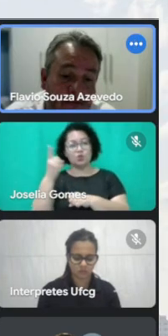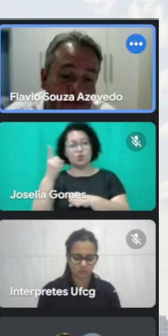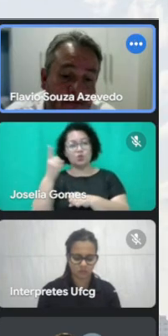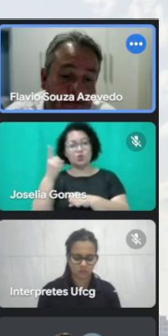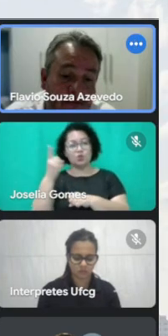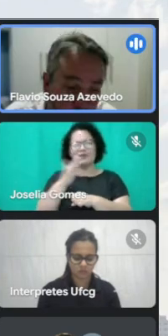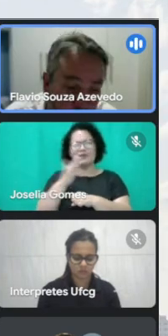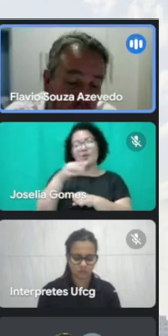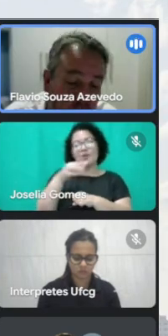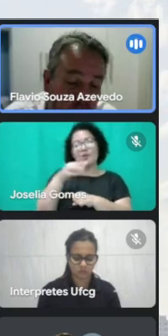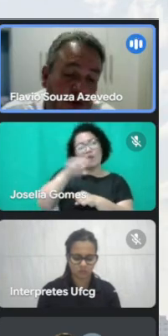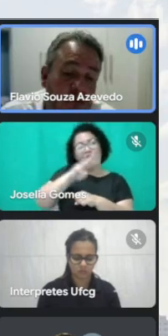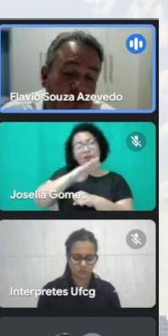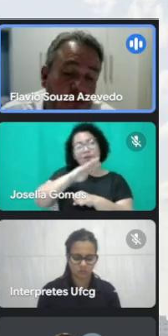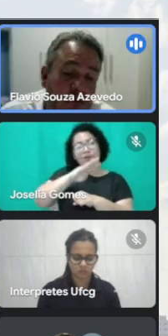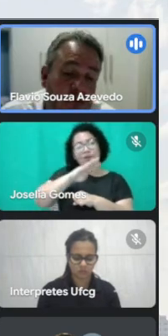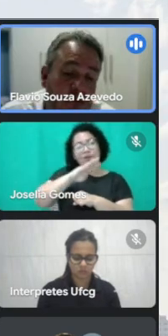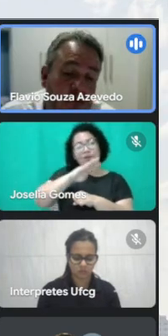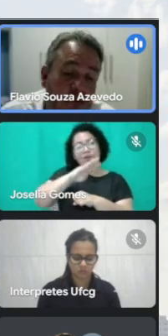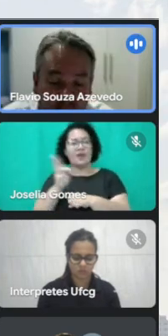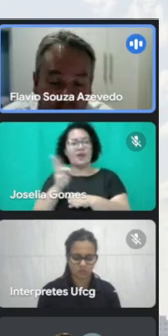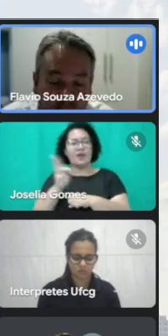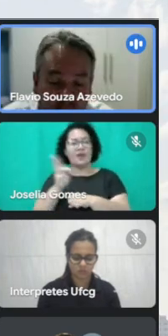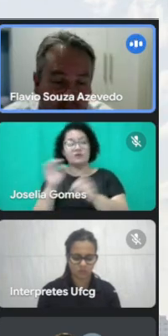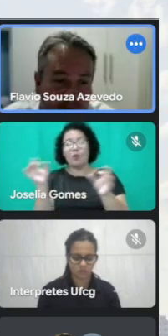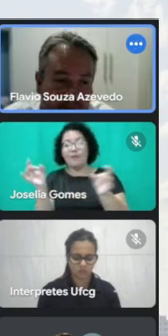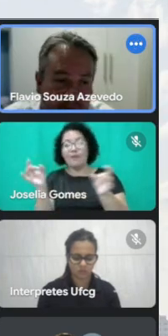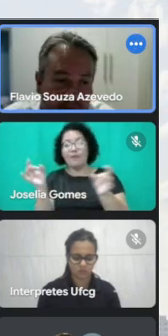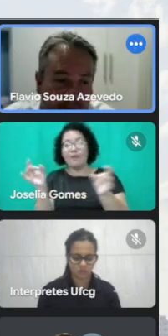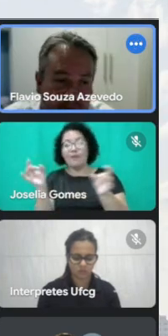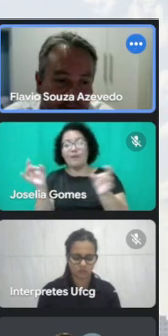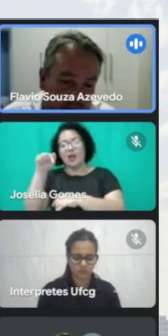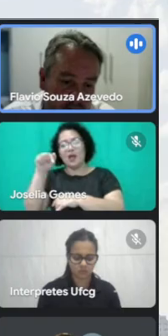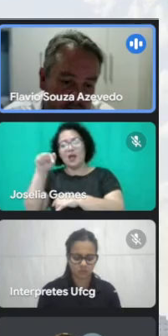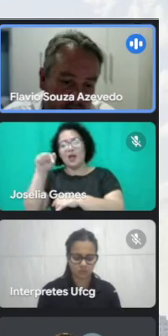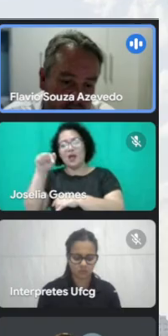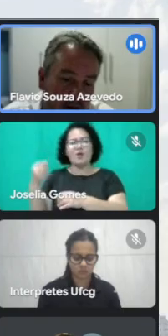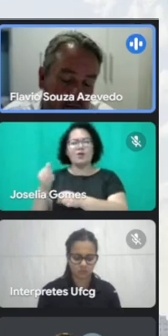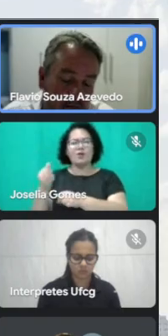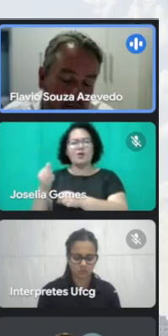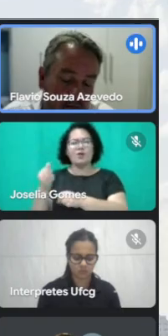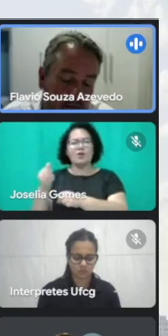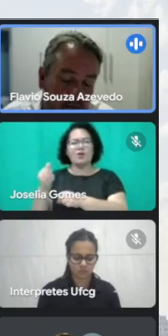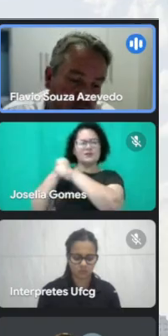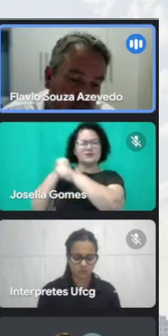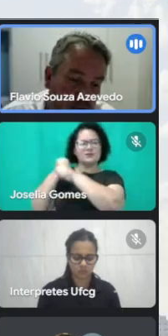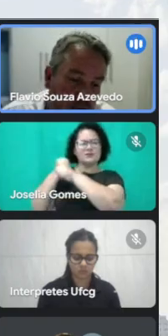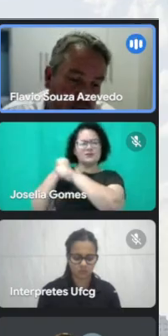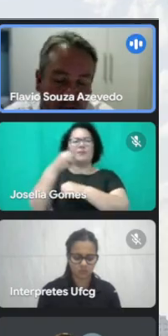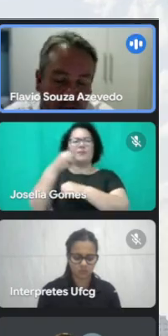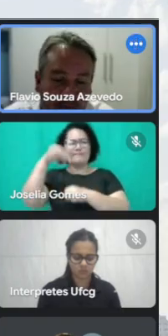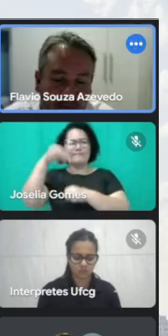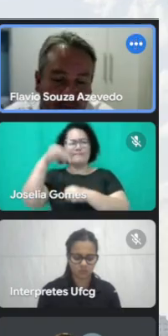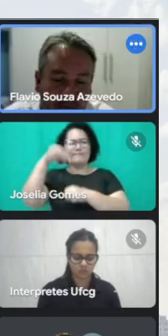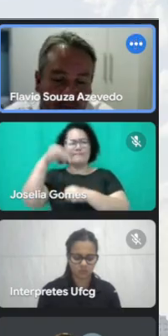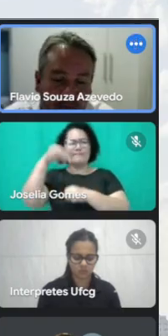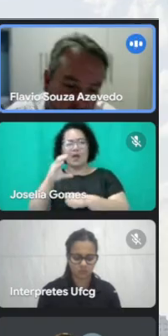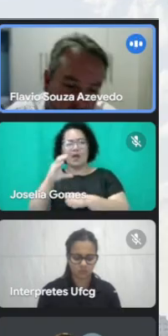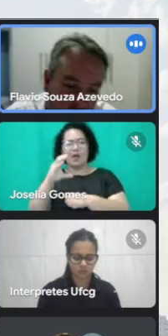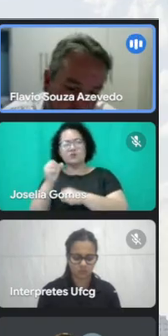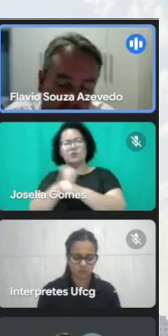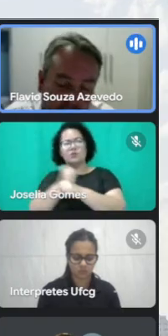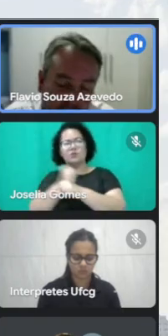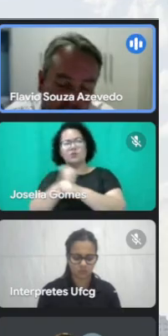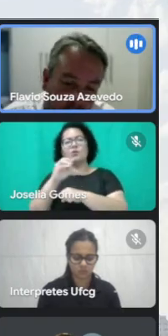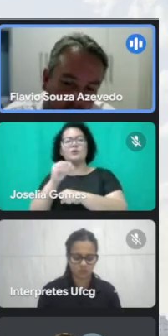reais, e só ficou pronto em março de 2023. Então, para vocês verem, né, como demora, né? Através